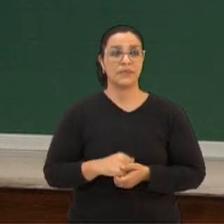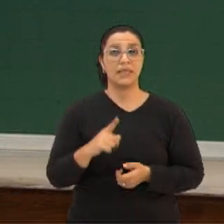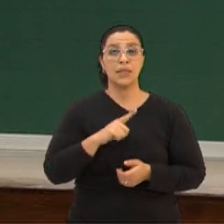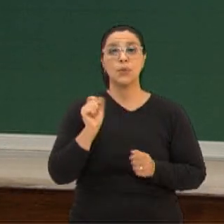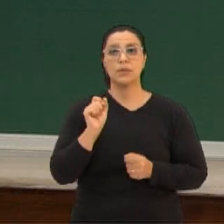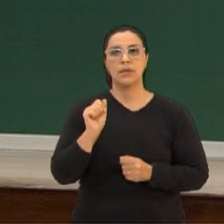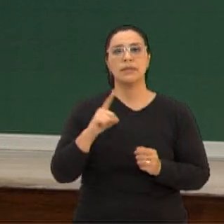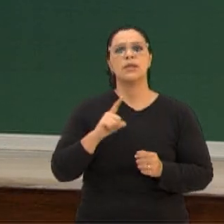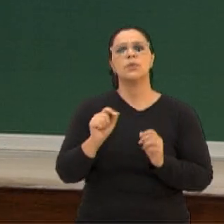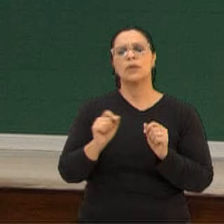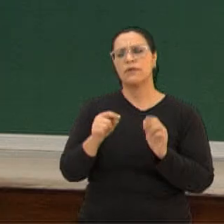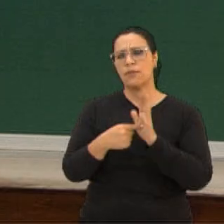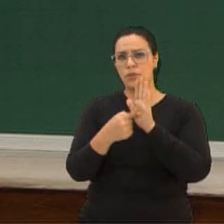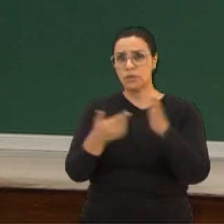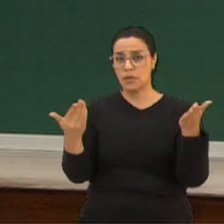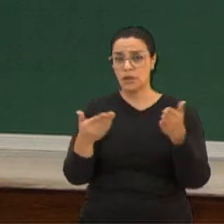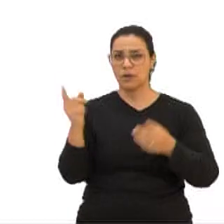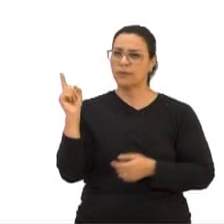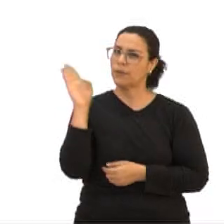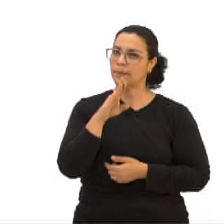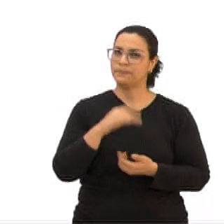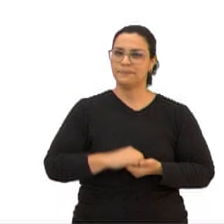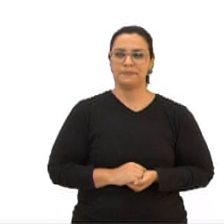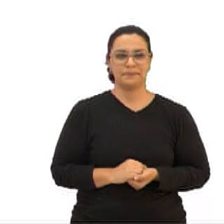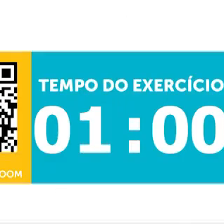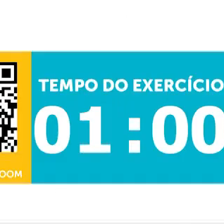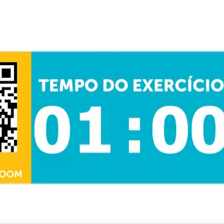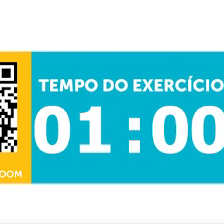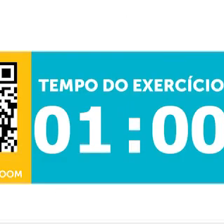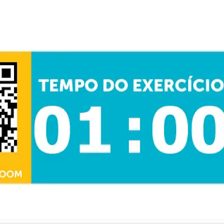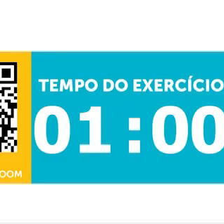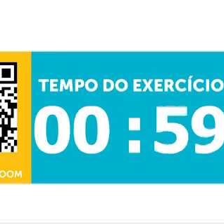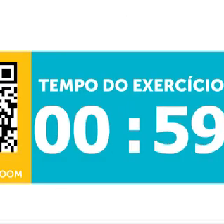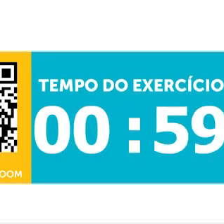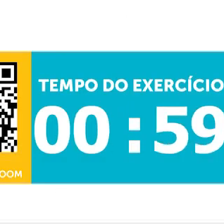primeiras alternativas estão aparecendo aqui, ó. Vai lá.